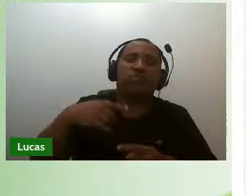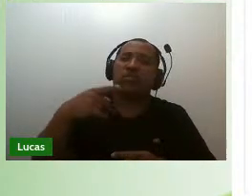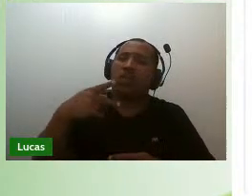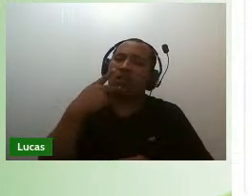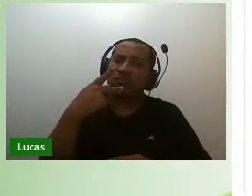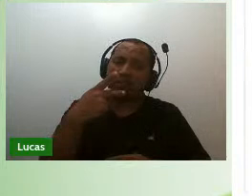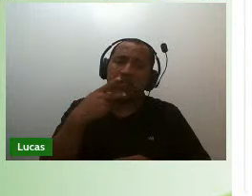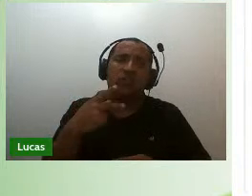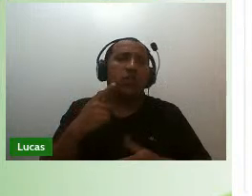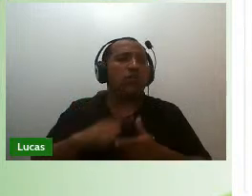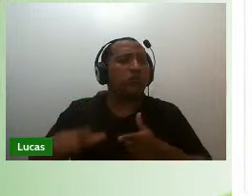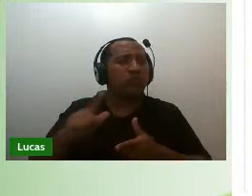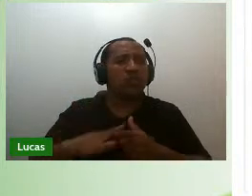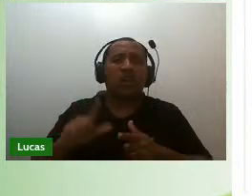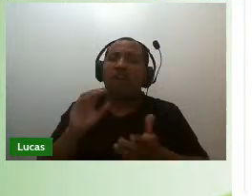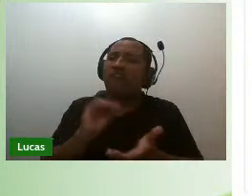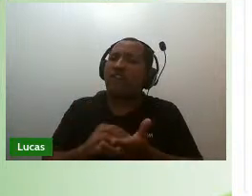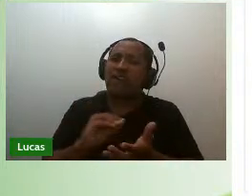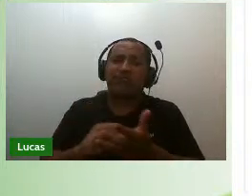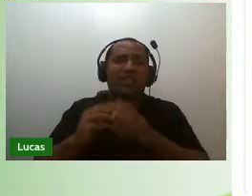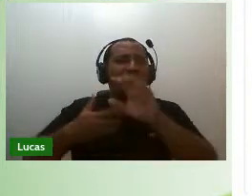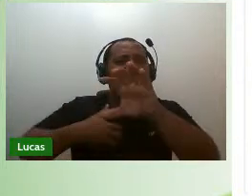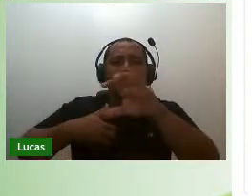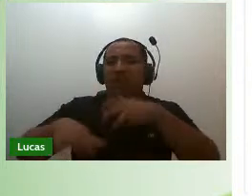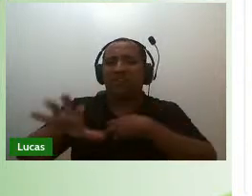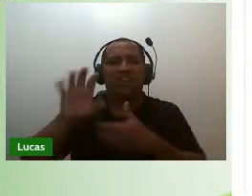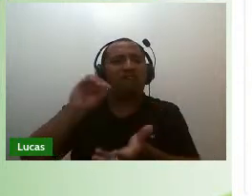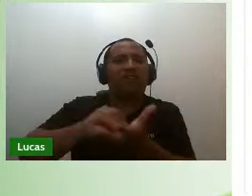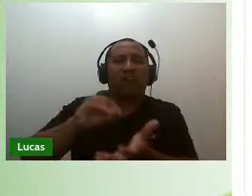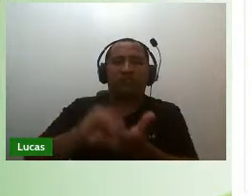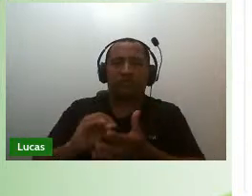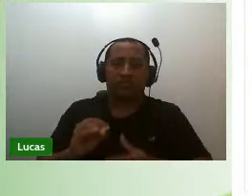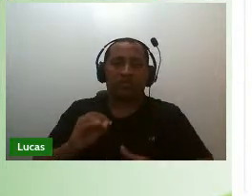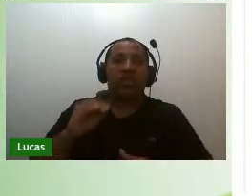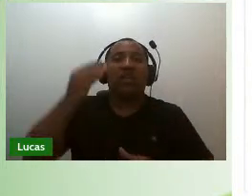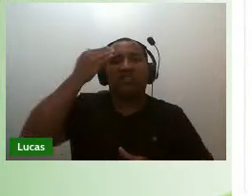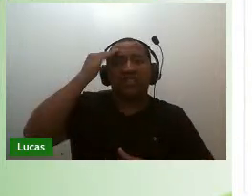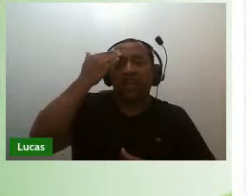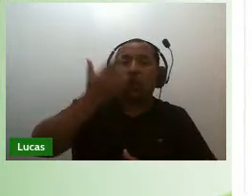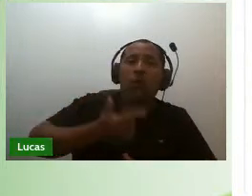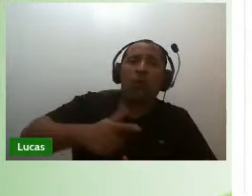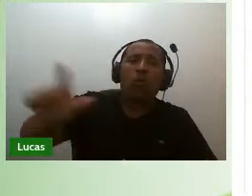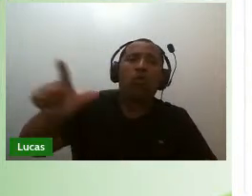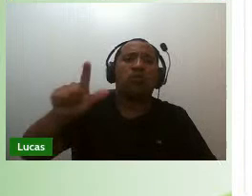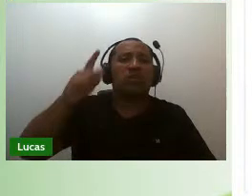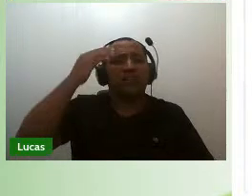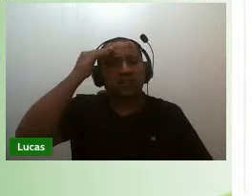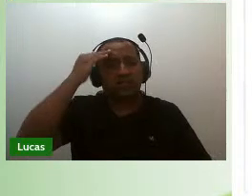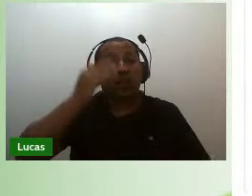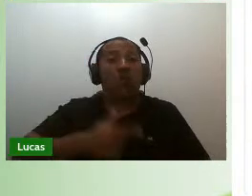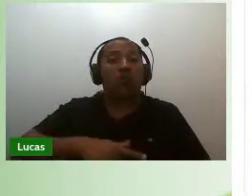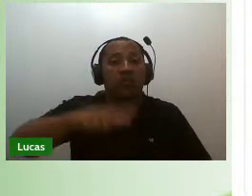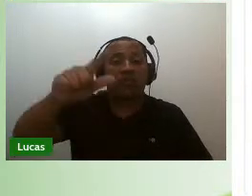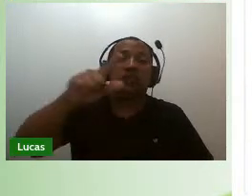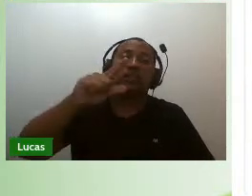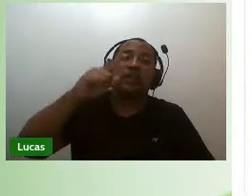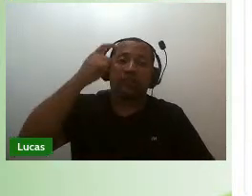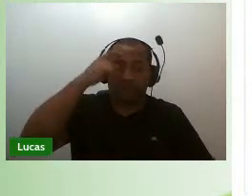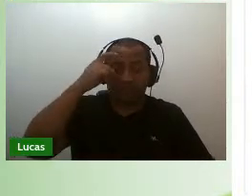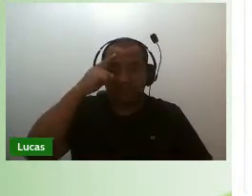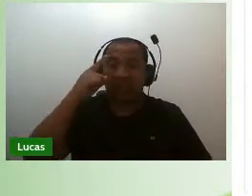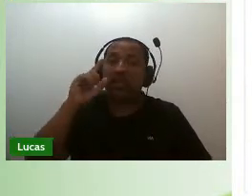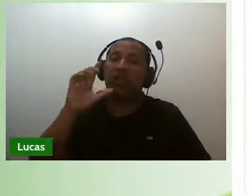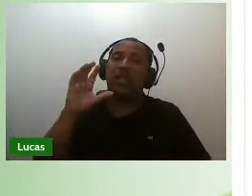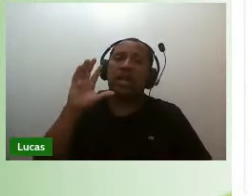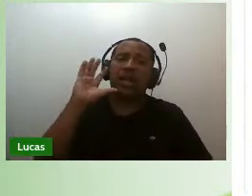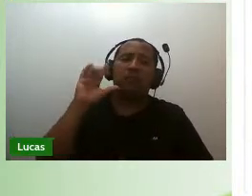que a gente está sofrendo é um déficit de empatia, né? Entender o outro, entender a situação do outro, tentar criar soluções